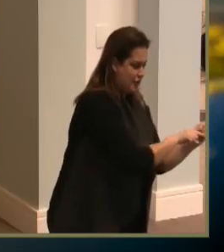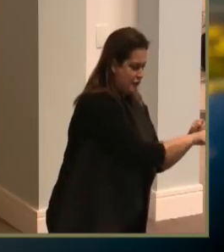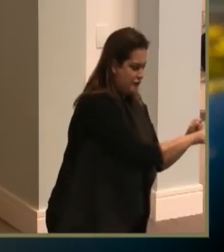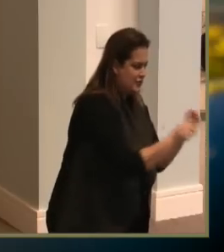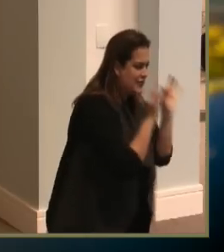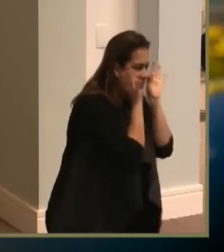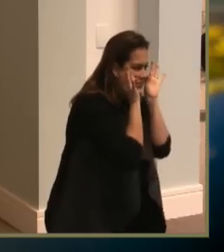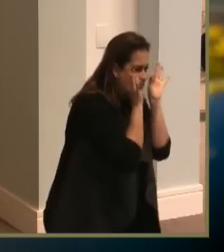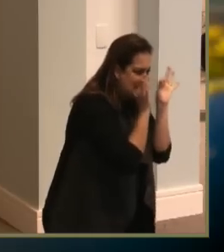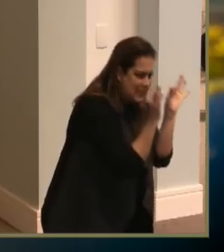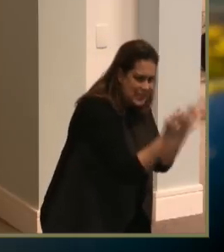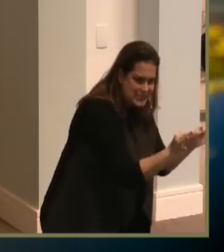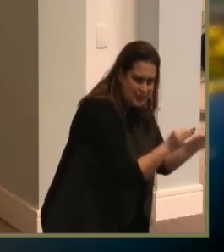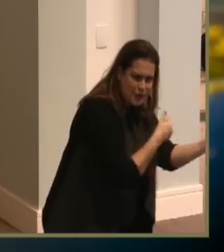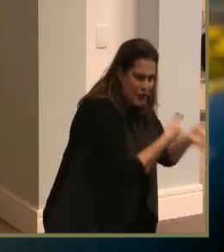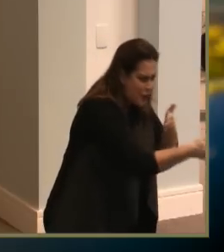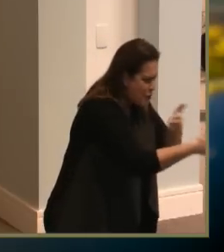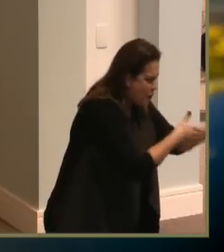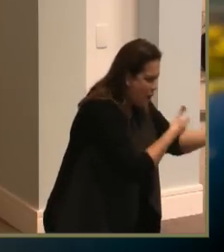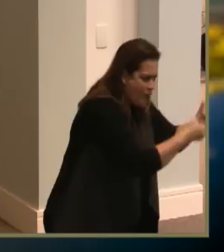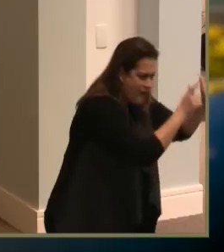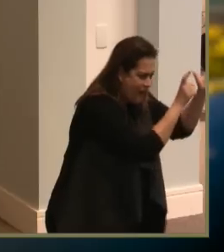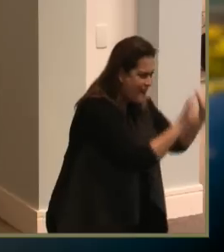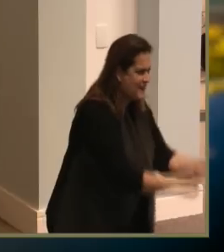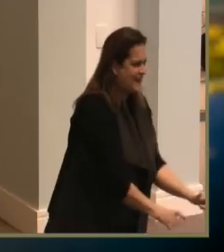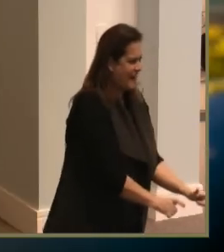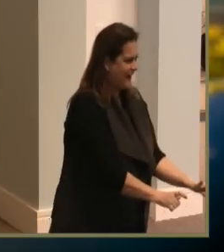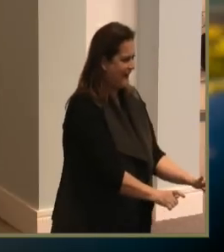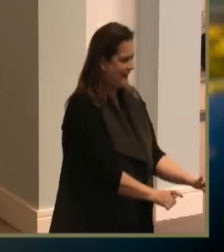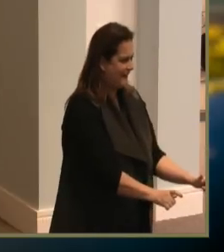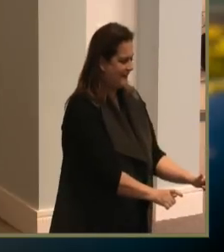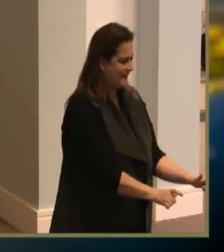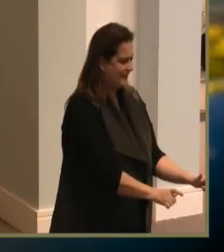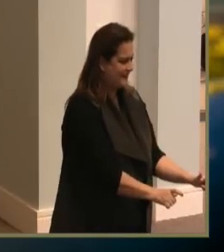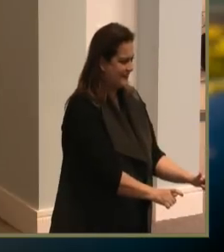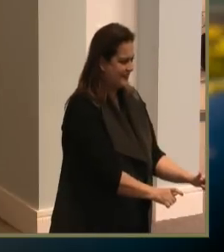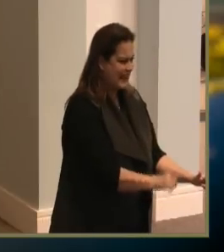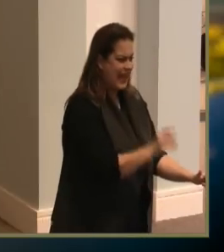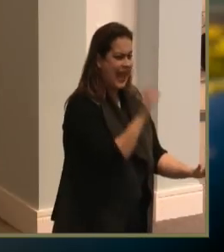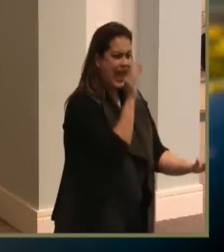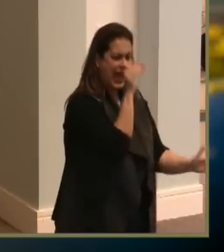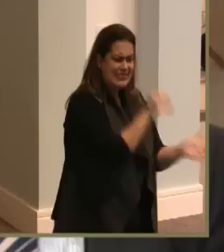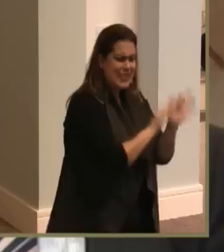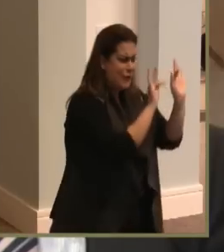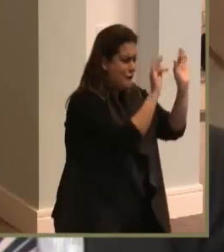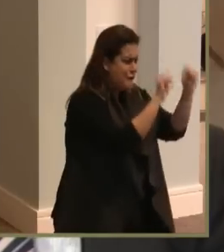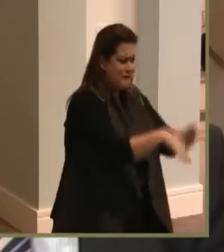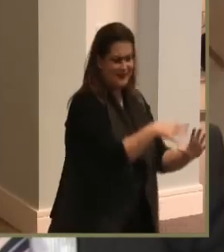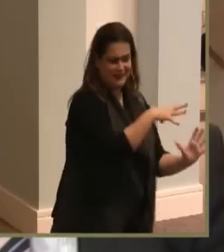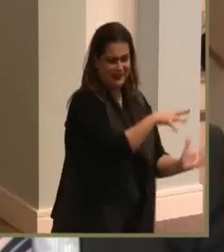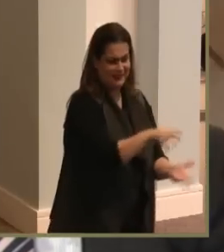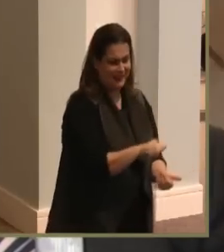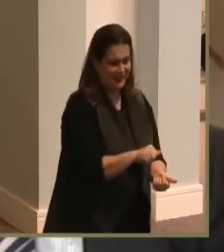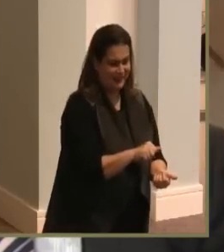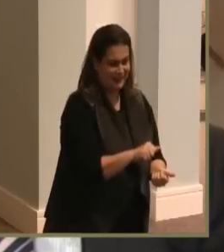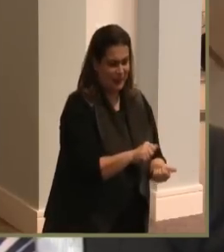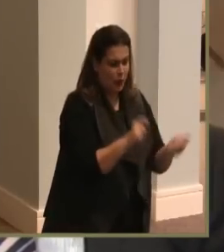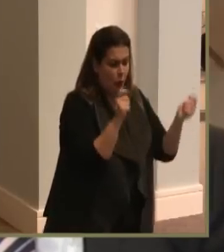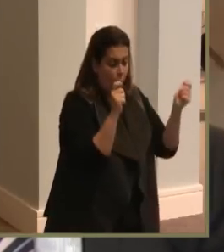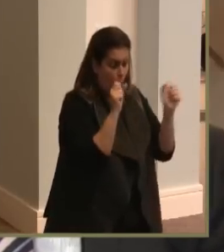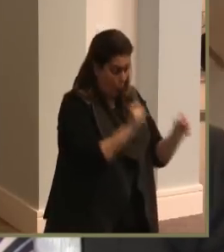em Jerusalém como em toda a Judéia, Samaria e até os confins da terra. O